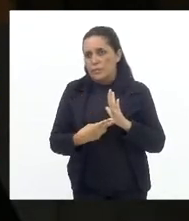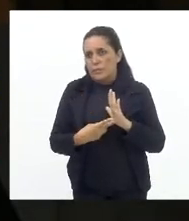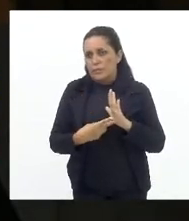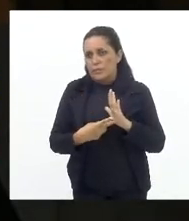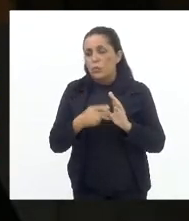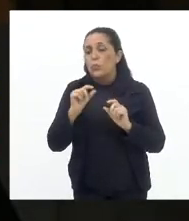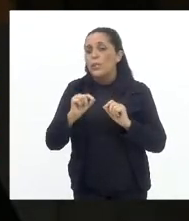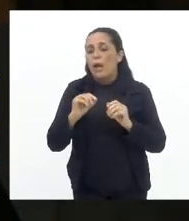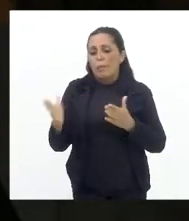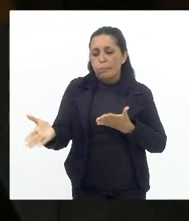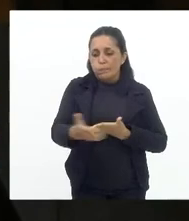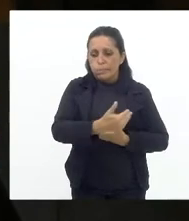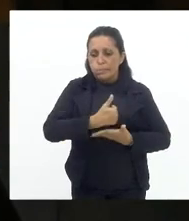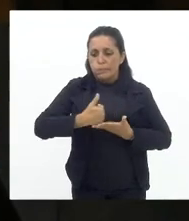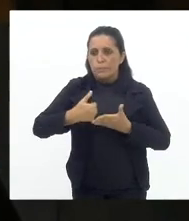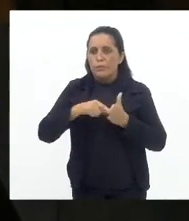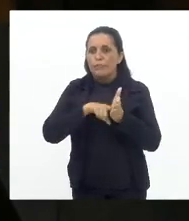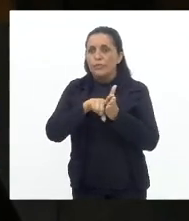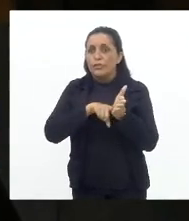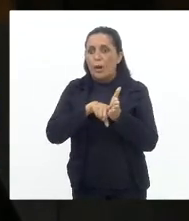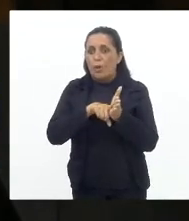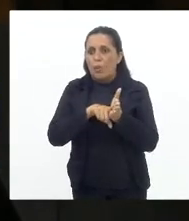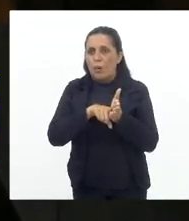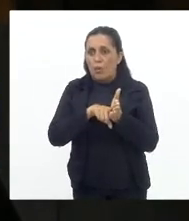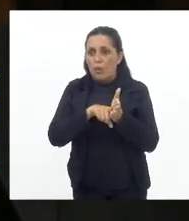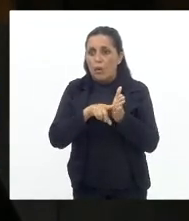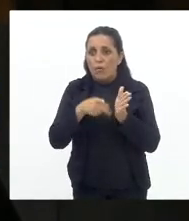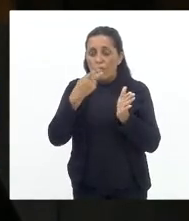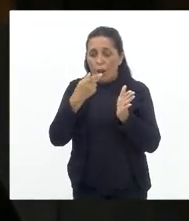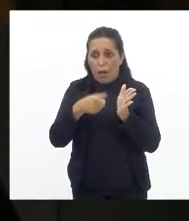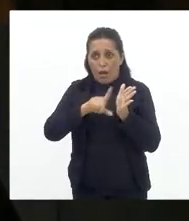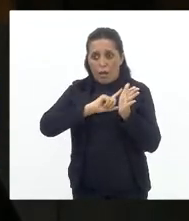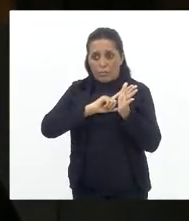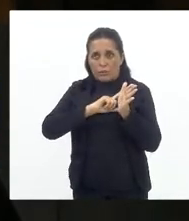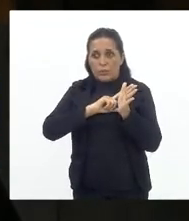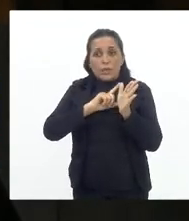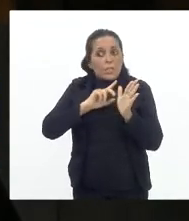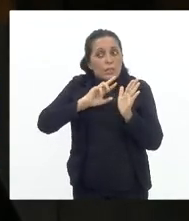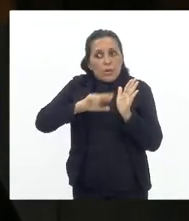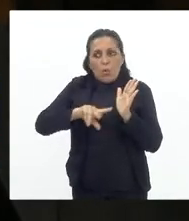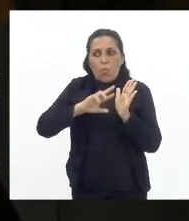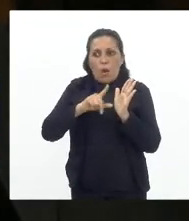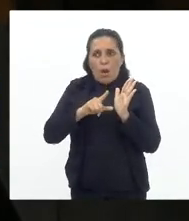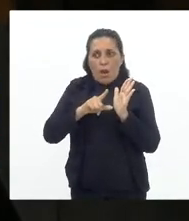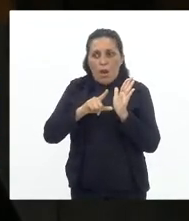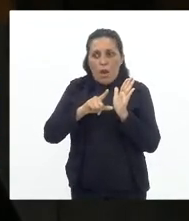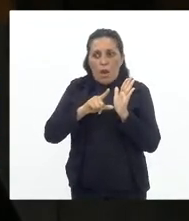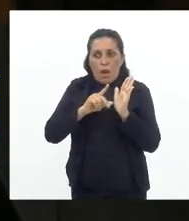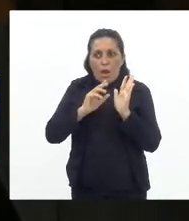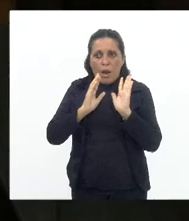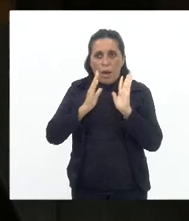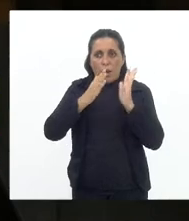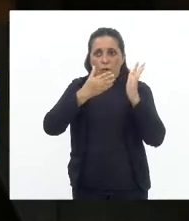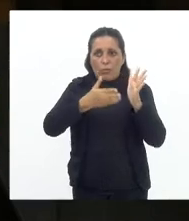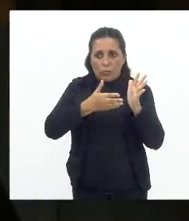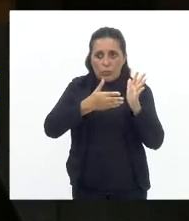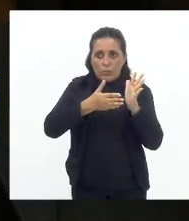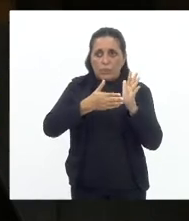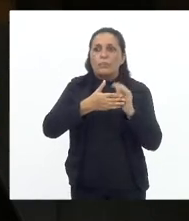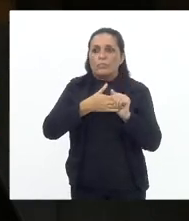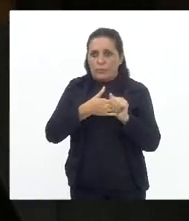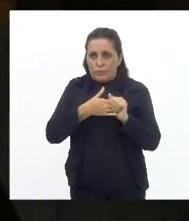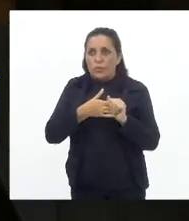regime de recuperação fiscal uma coisa que a única coisa que adiantar aqui é que ele não é absolutamente o regime indutor de desenvolvimento